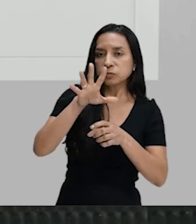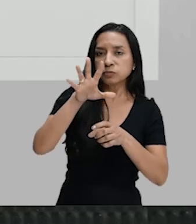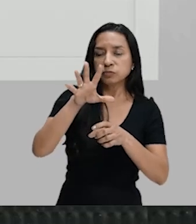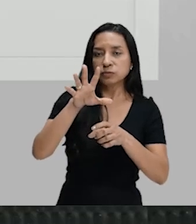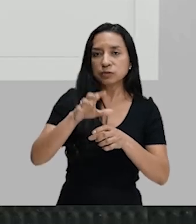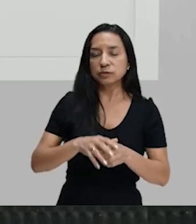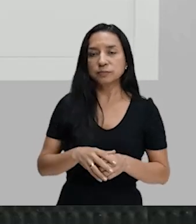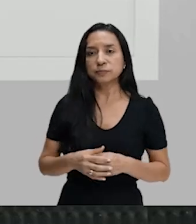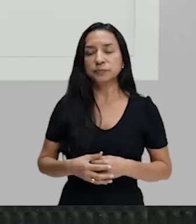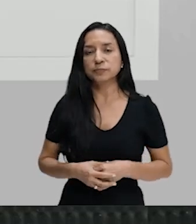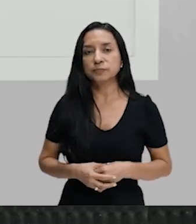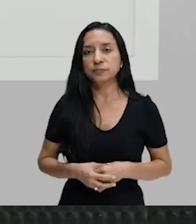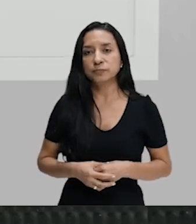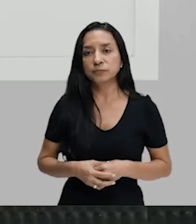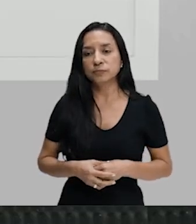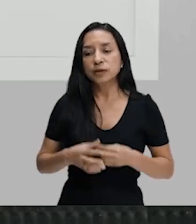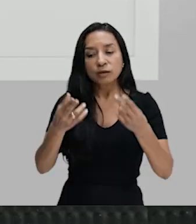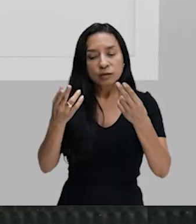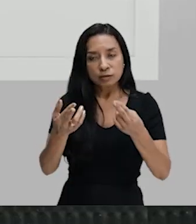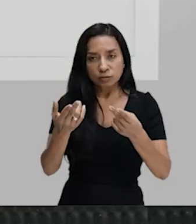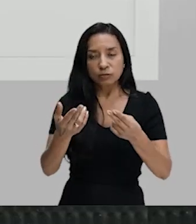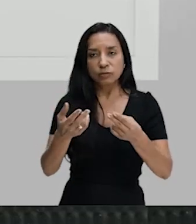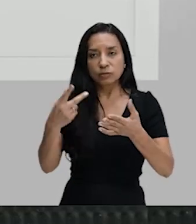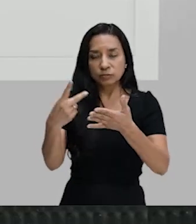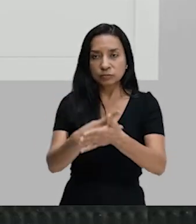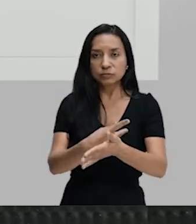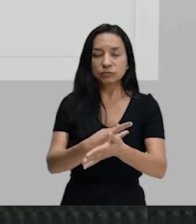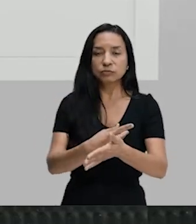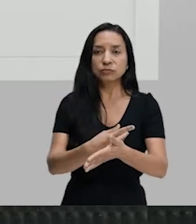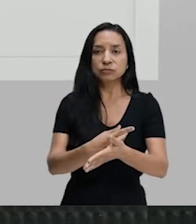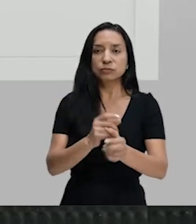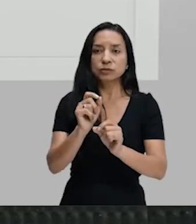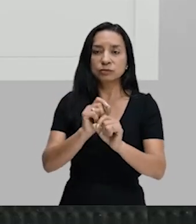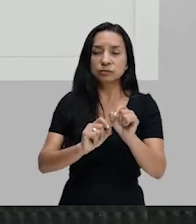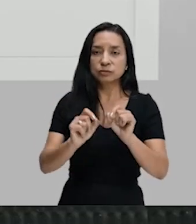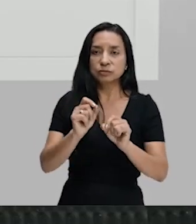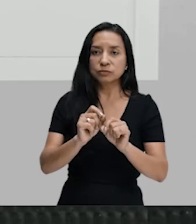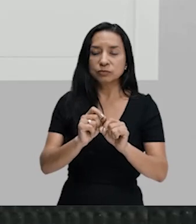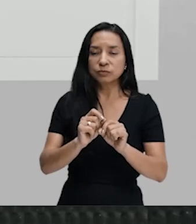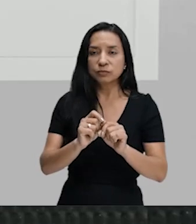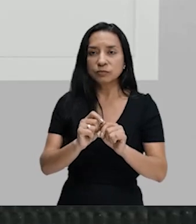certo? O que é semelhante ao que acontece, né, com